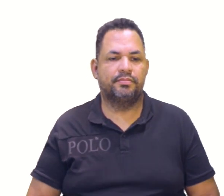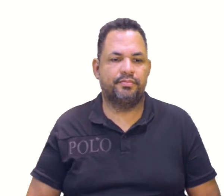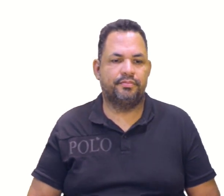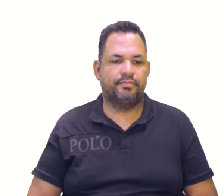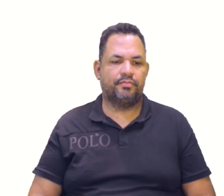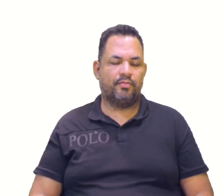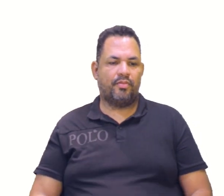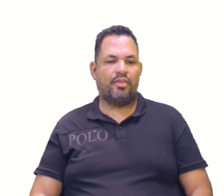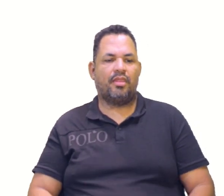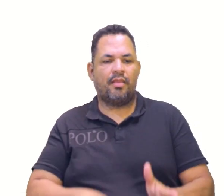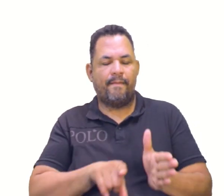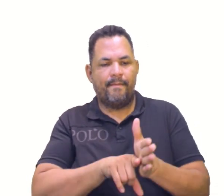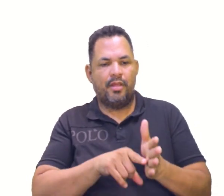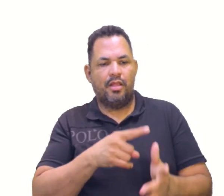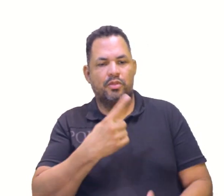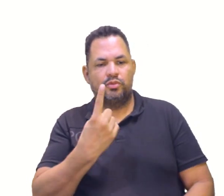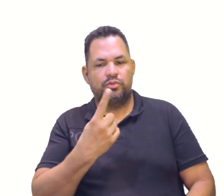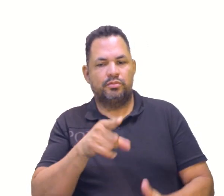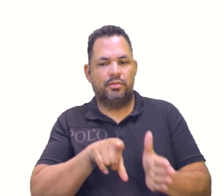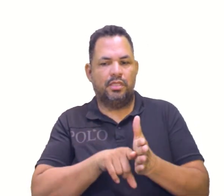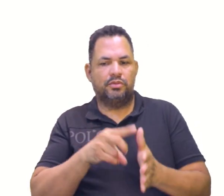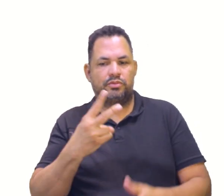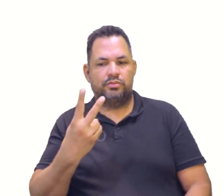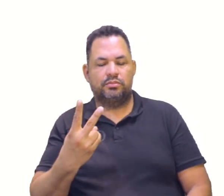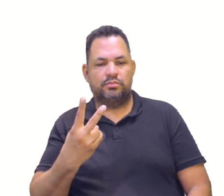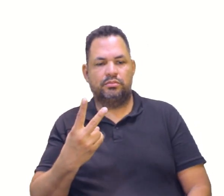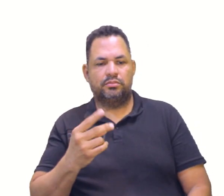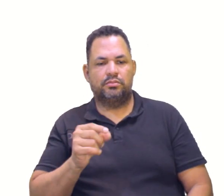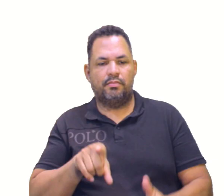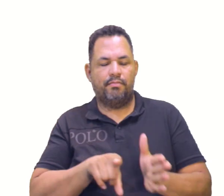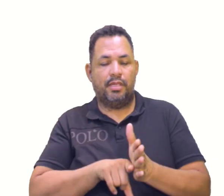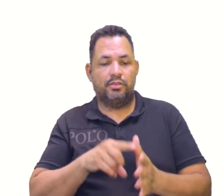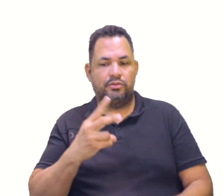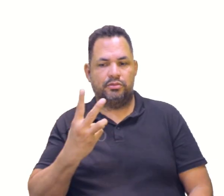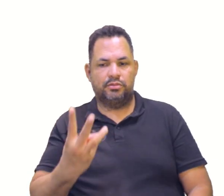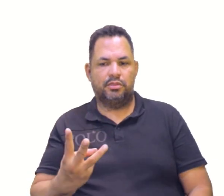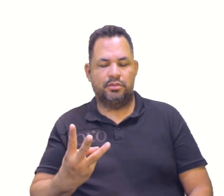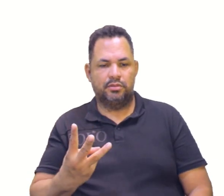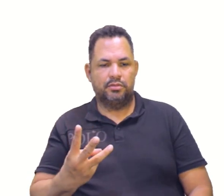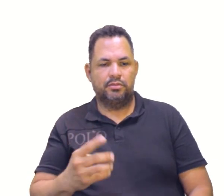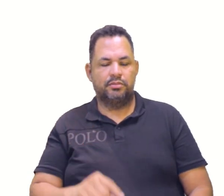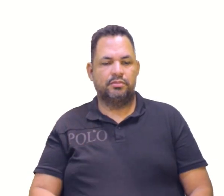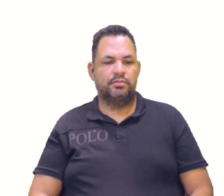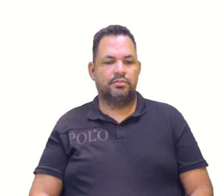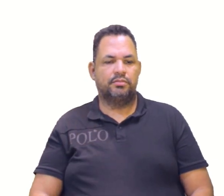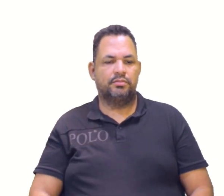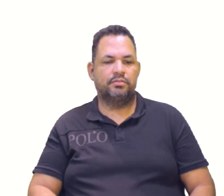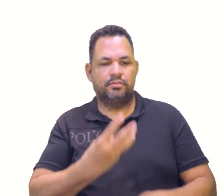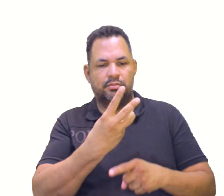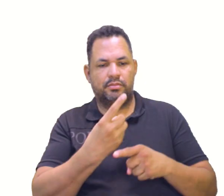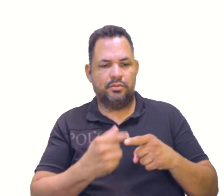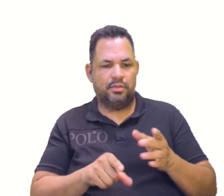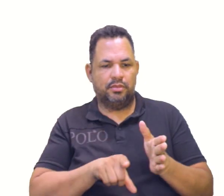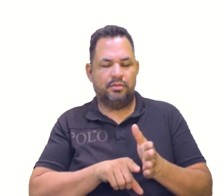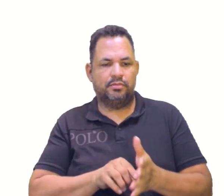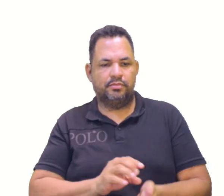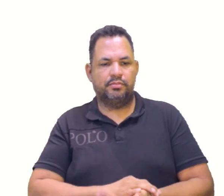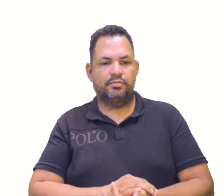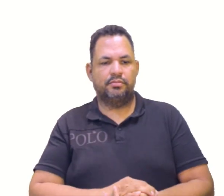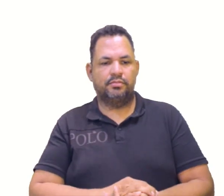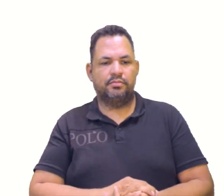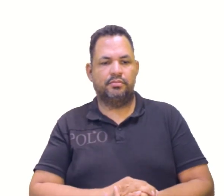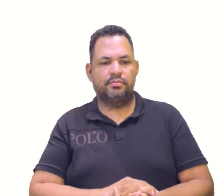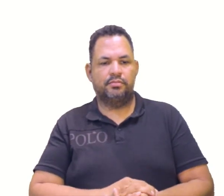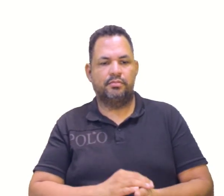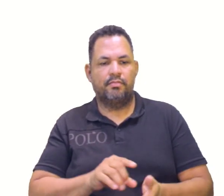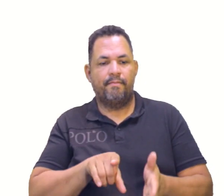certo? Certo. Menos 1 com menos 2. Vai ficar menos 3. Menos 3 com menos 3. Menos 6. Menos 6.